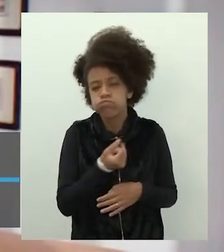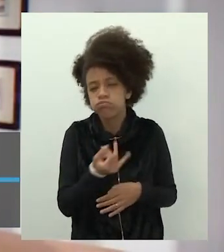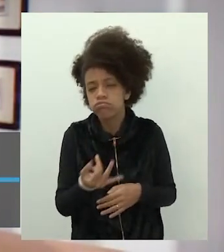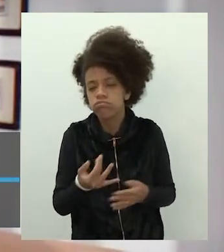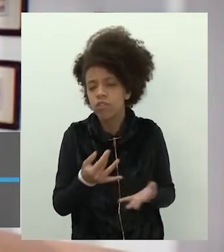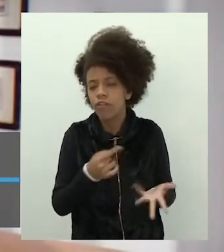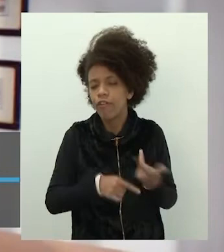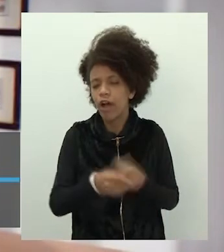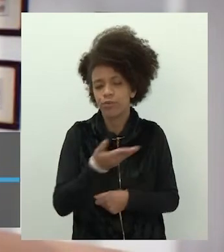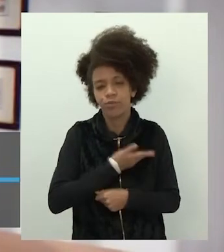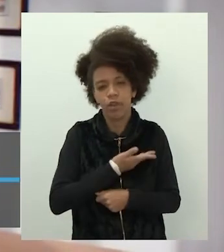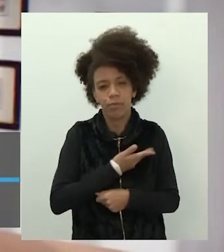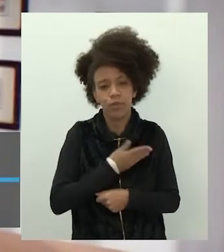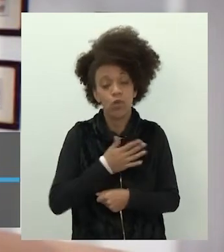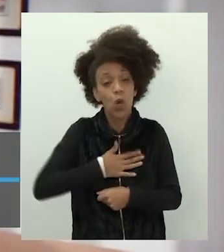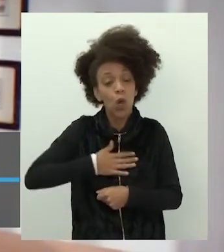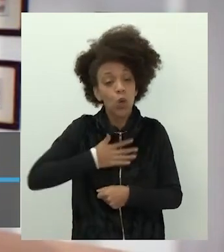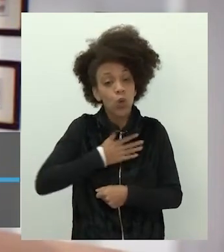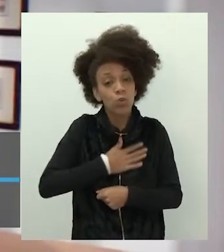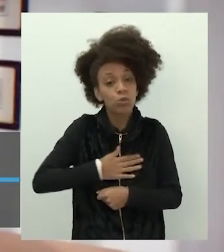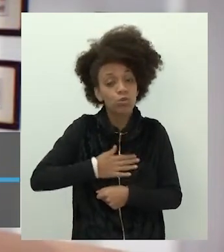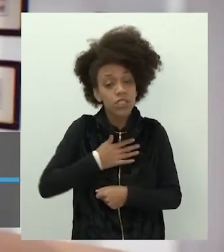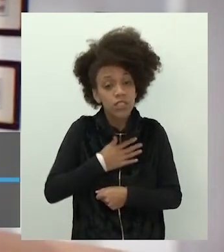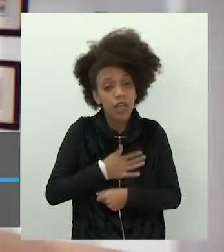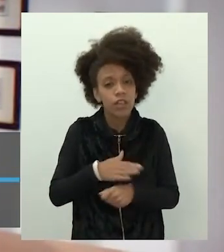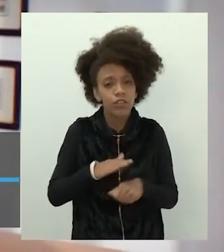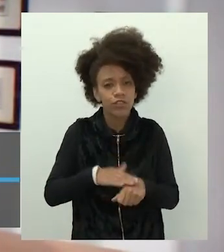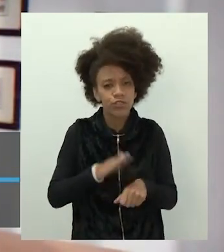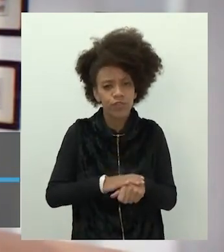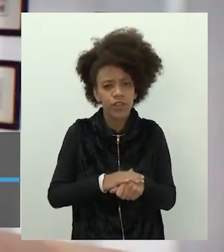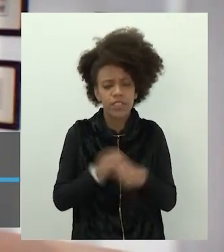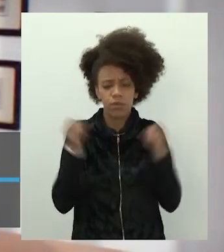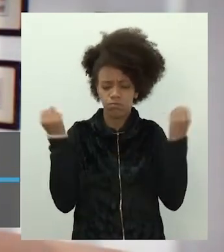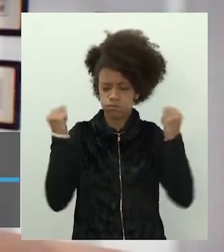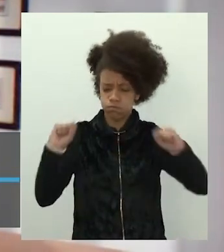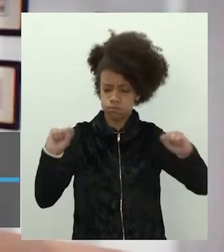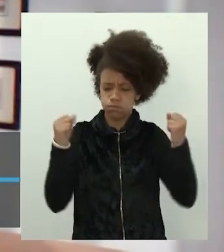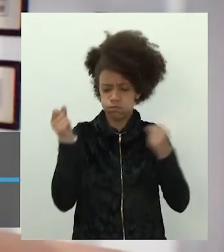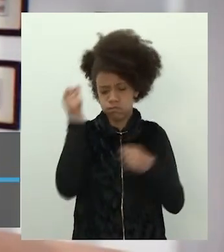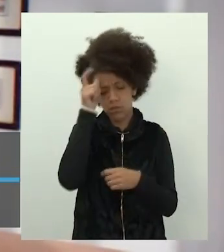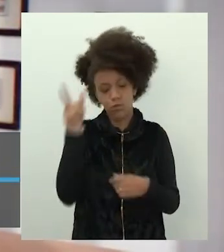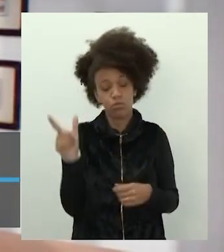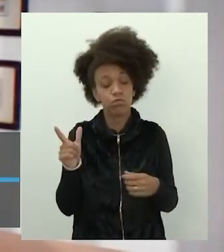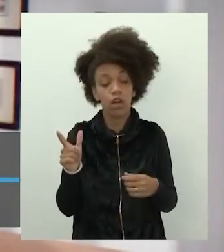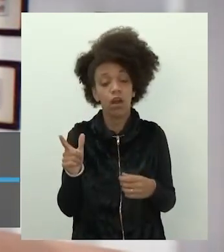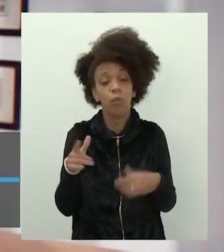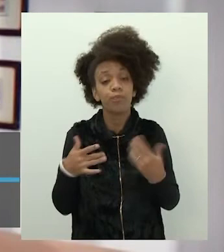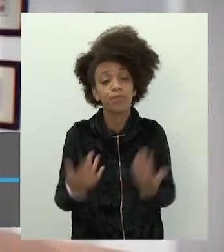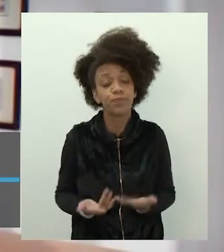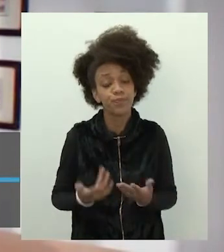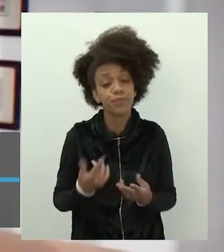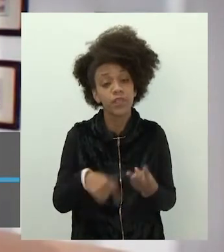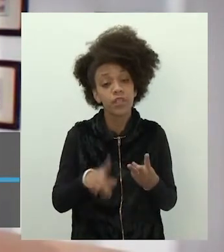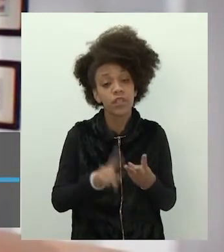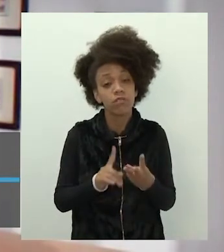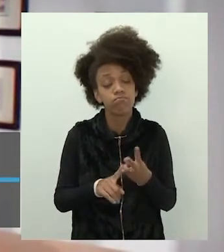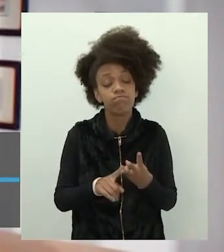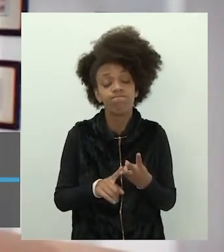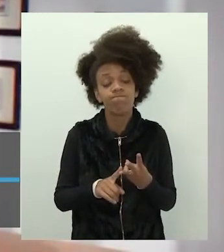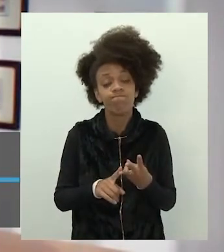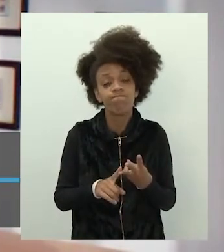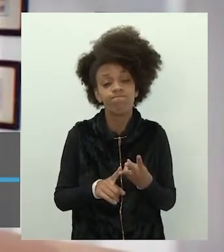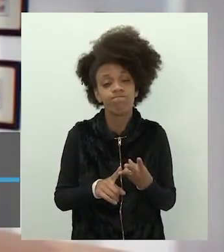amigos, gostar de fazer o maior tipo de atividade cultural possível, gostar de fazer